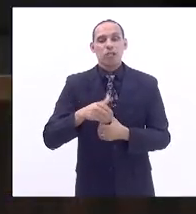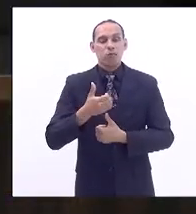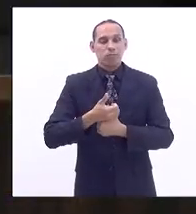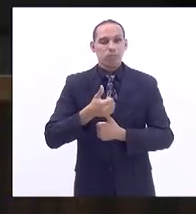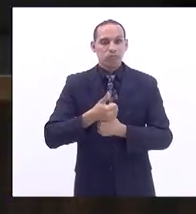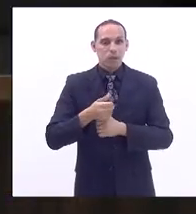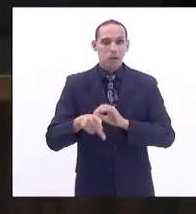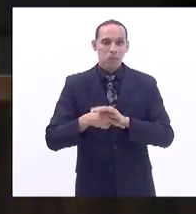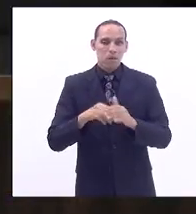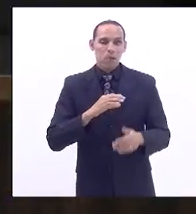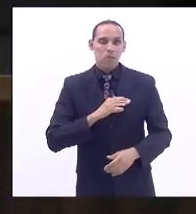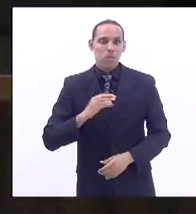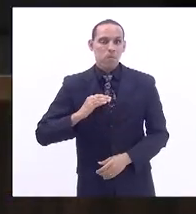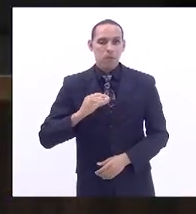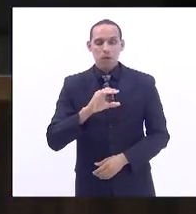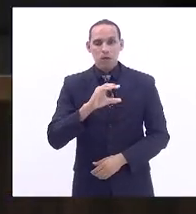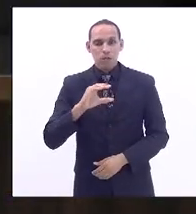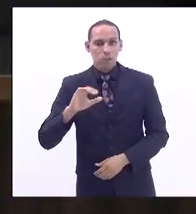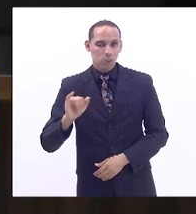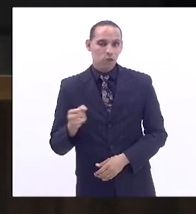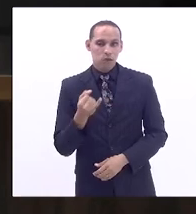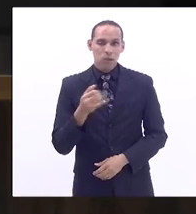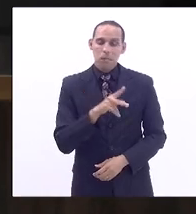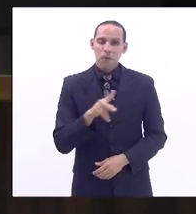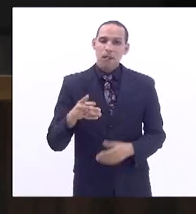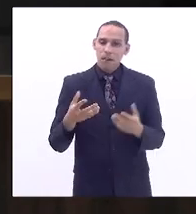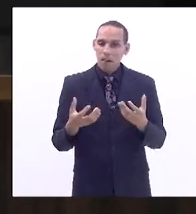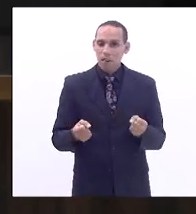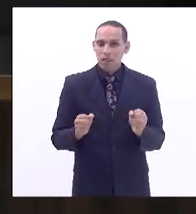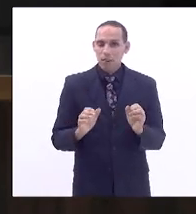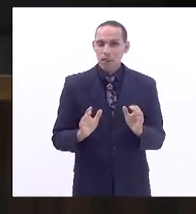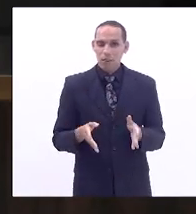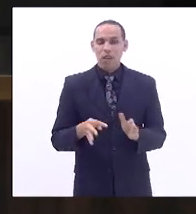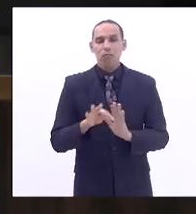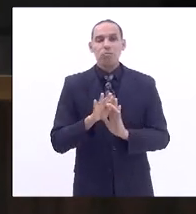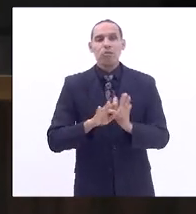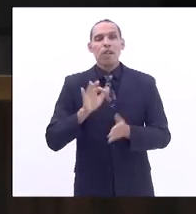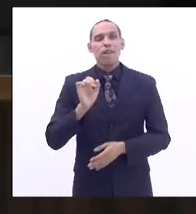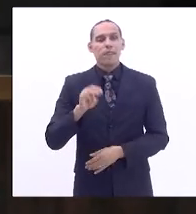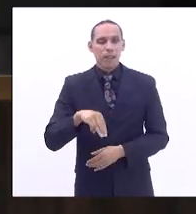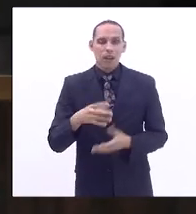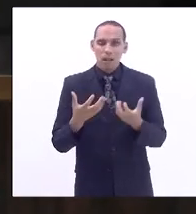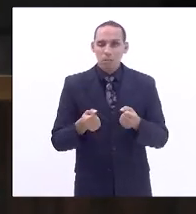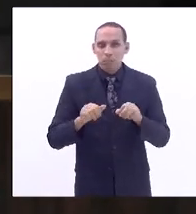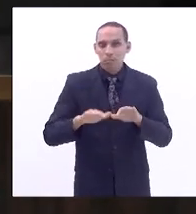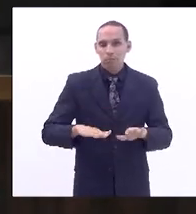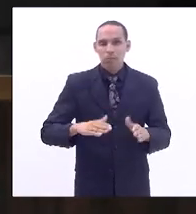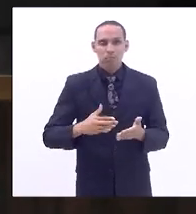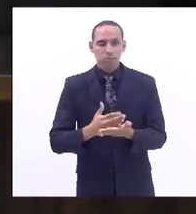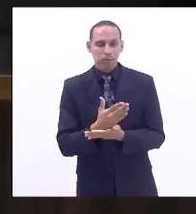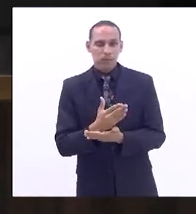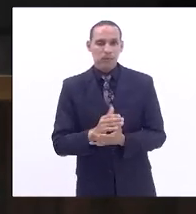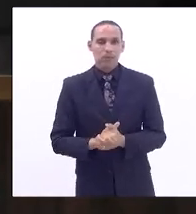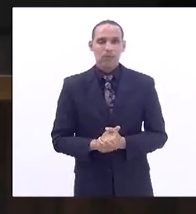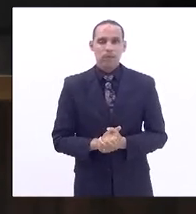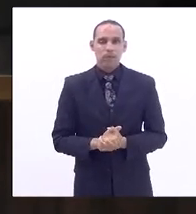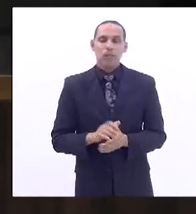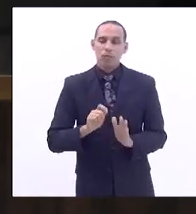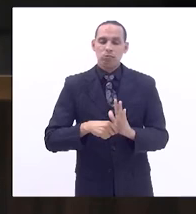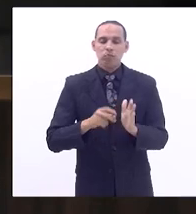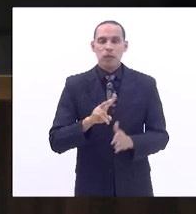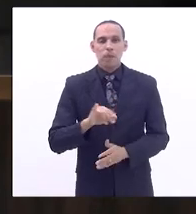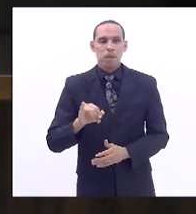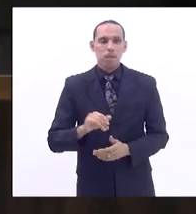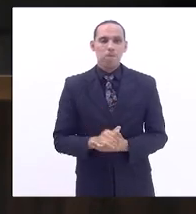da comissão de concessão justiça que a presidência já deferiu forma final de redação seus que aprovam permaneçam Como estão aprovado vai